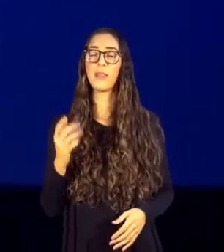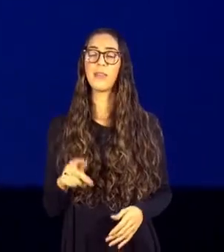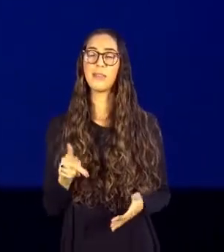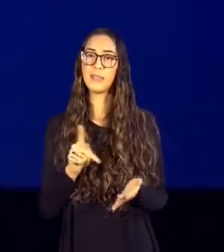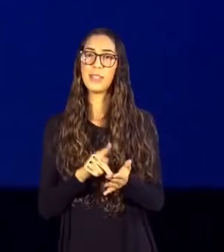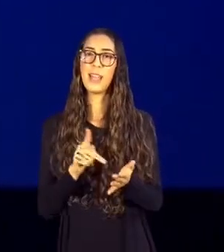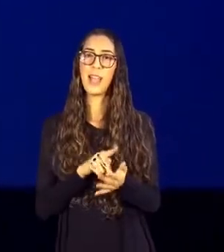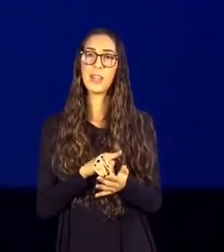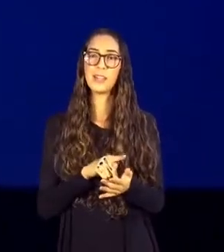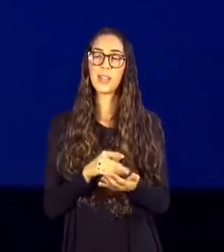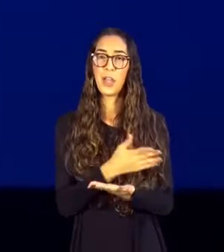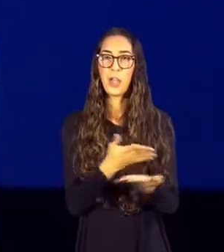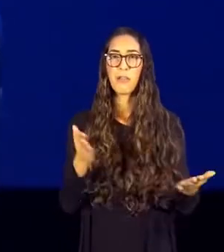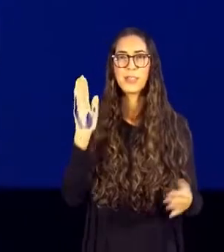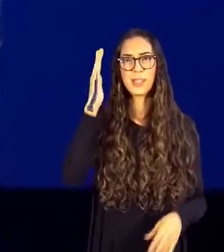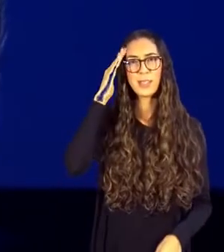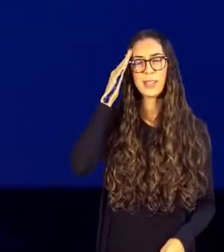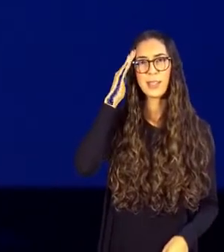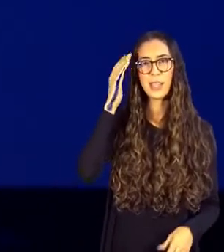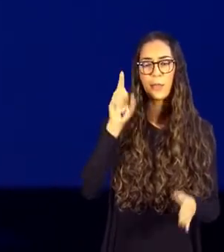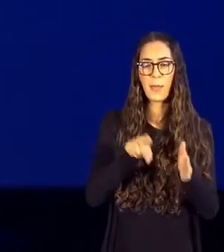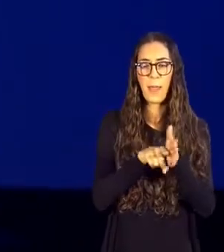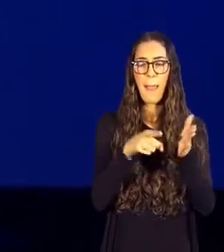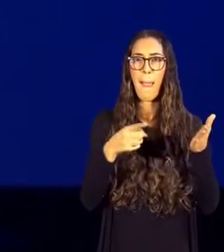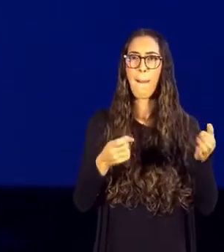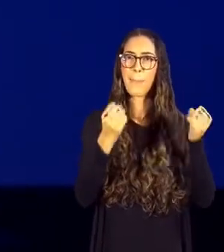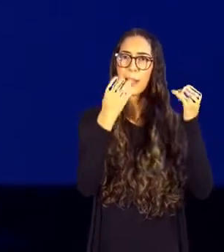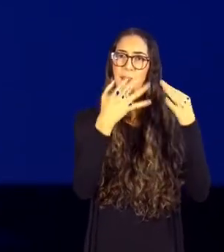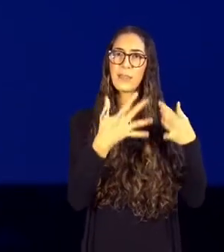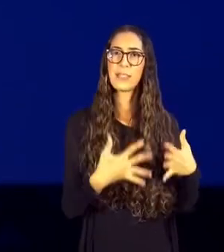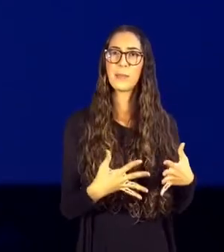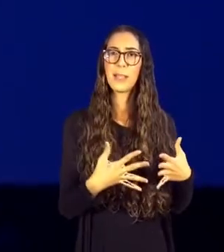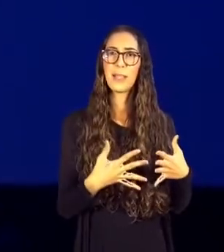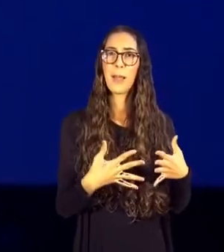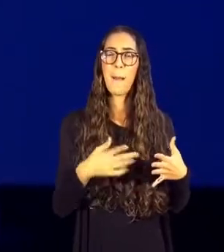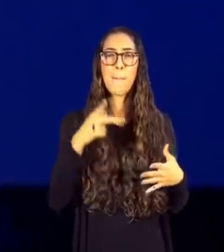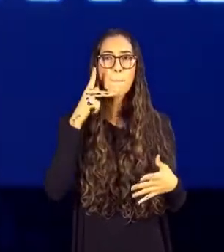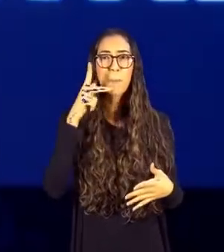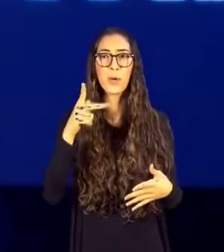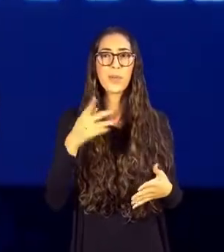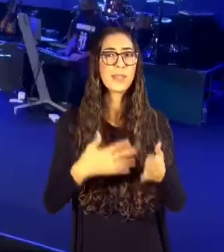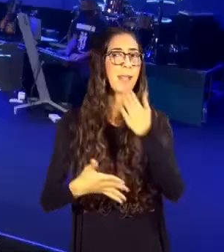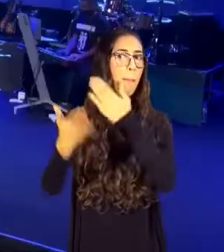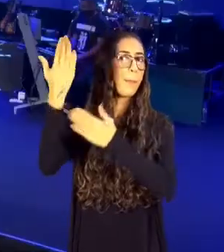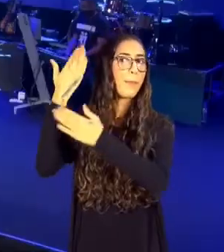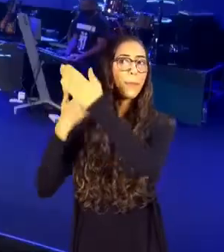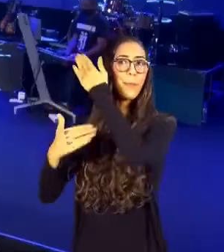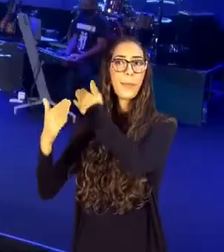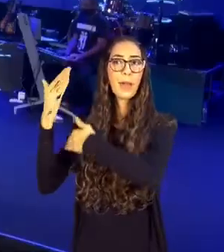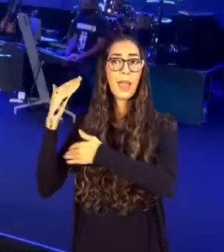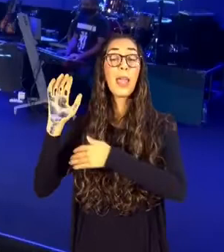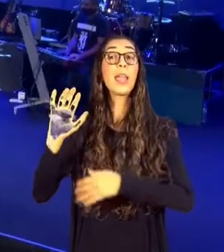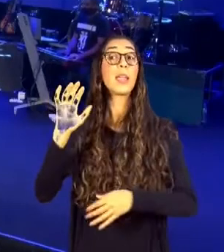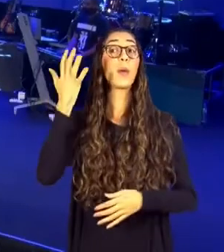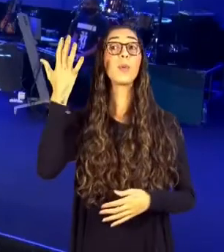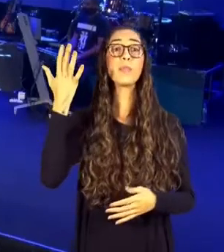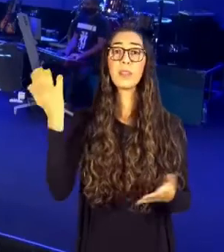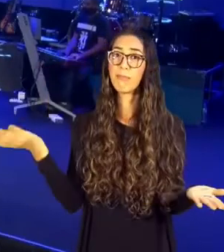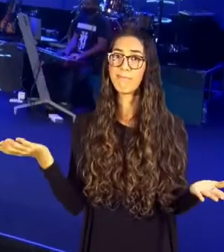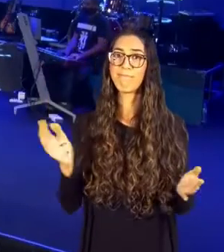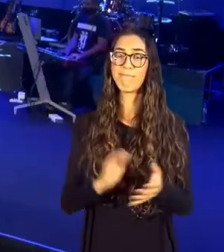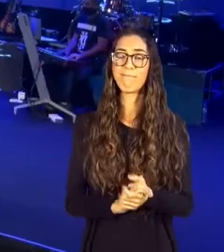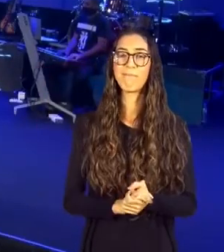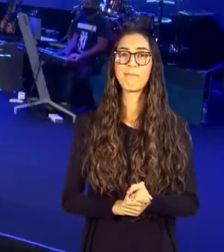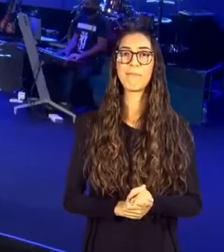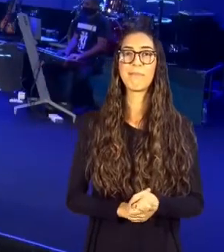Você está entendendo o que é a palavra de Deus? Sétima profecia, o Messias entrará em Jerusalém como um rei sentado numa jumenta, num